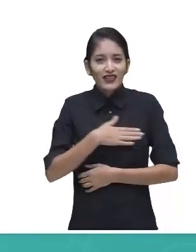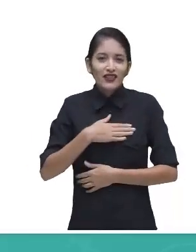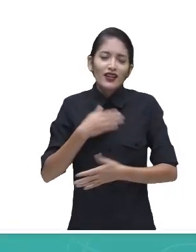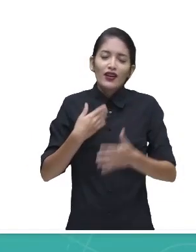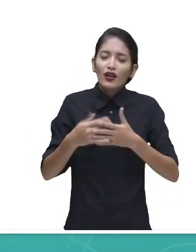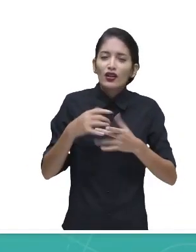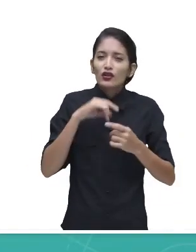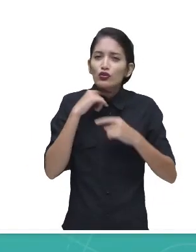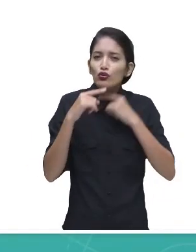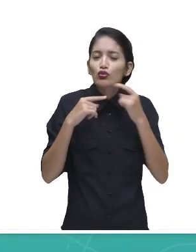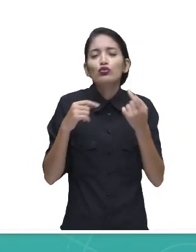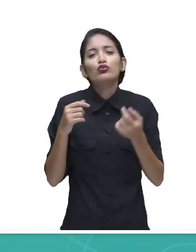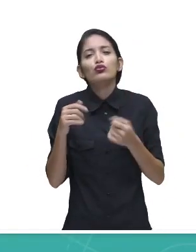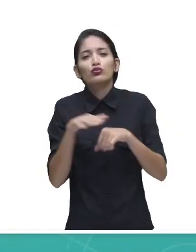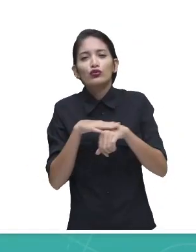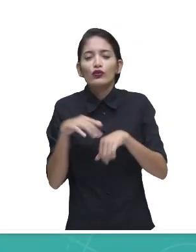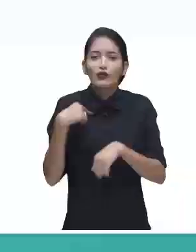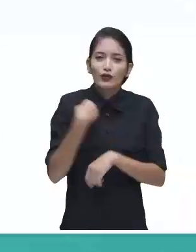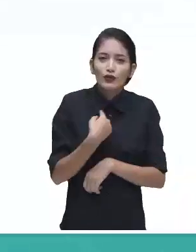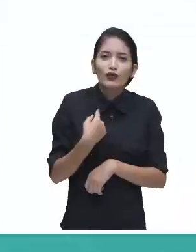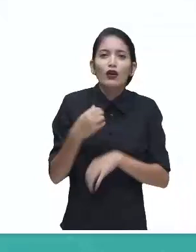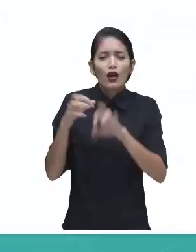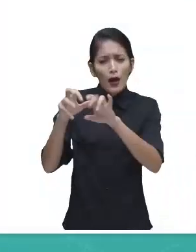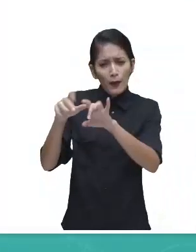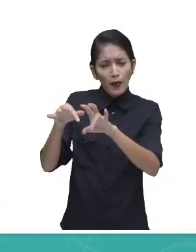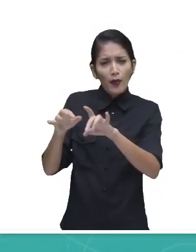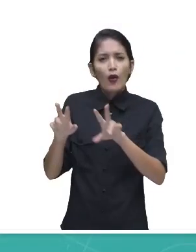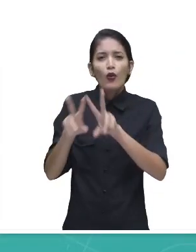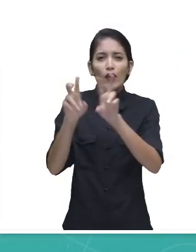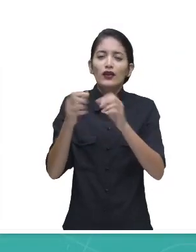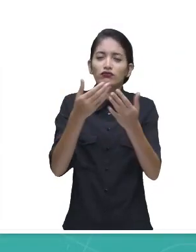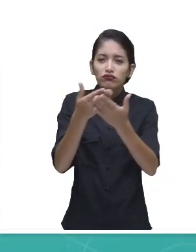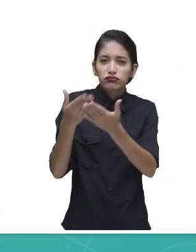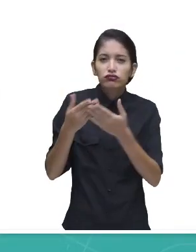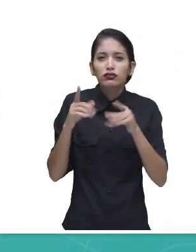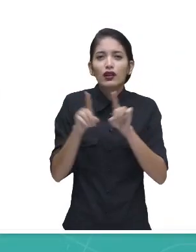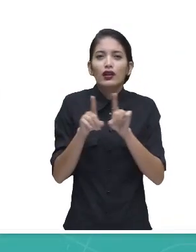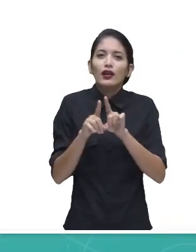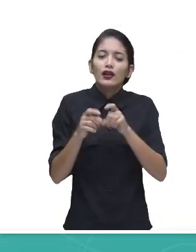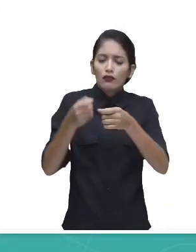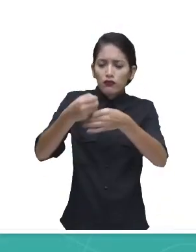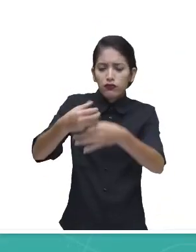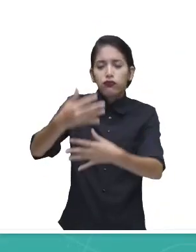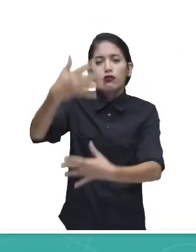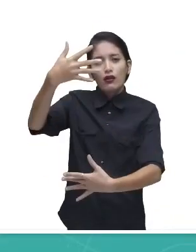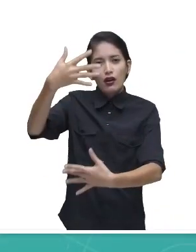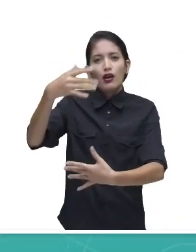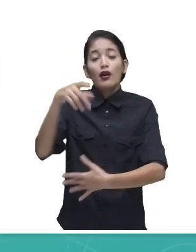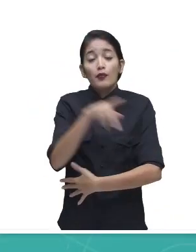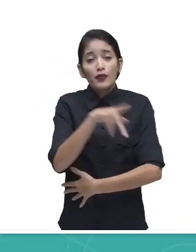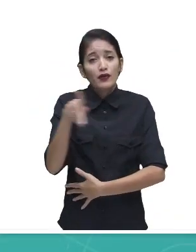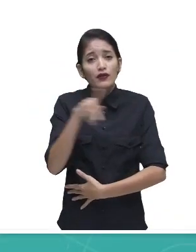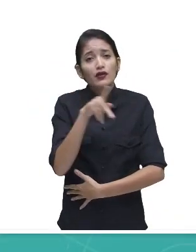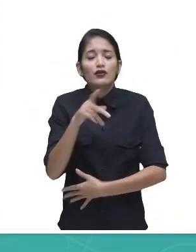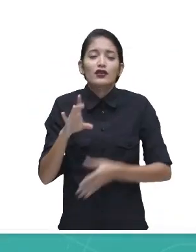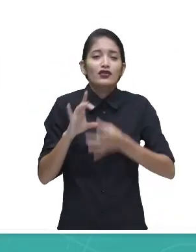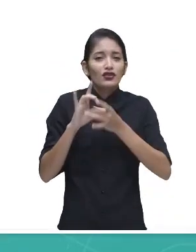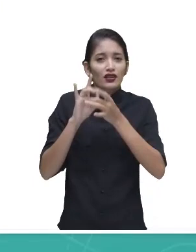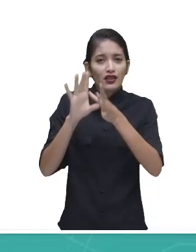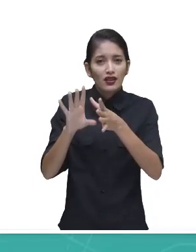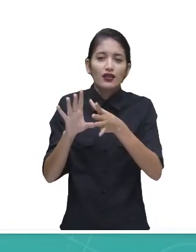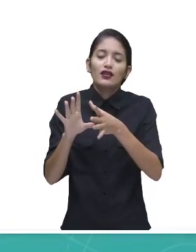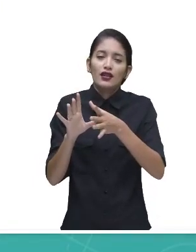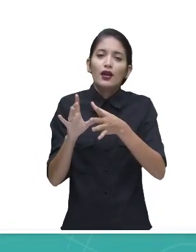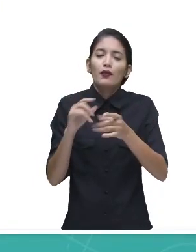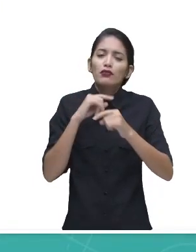coisa, converse com a gente, comentem sobre a aula, sobre as questões no chat, nós temos lá professores que estão à disposição para